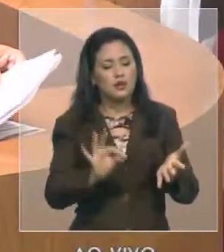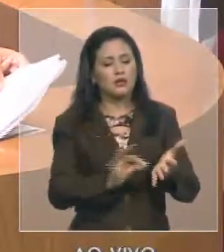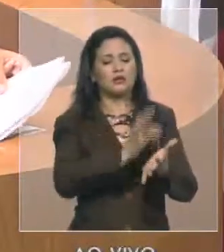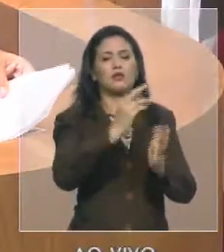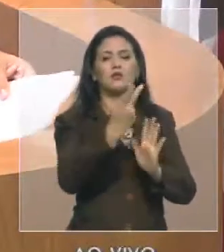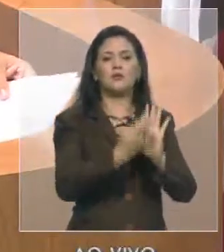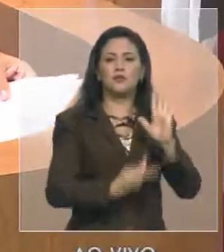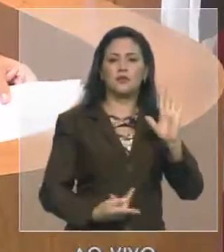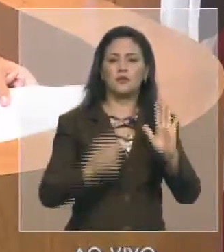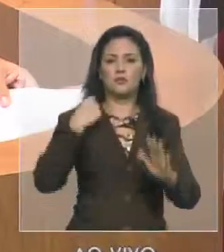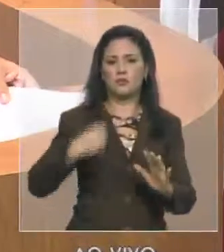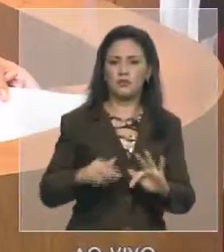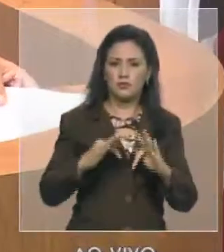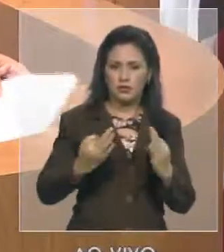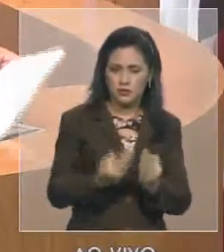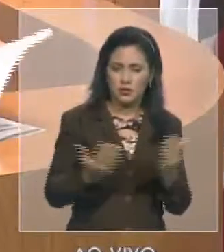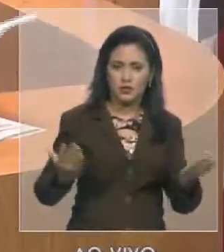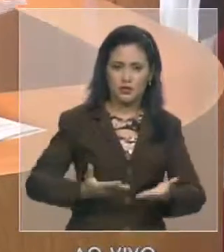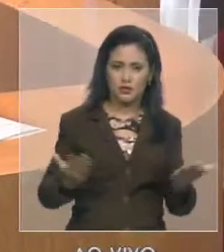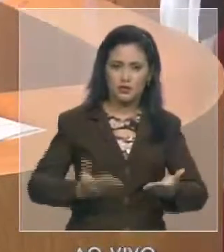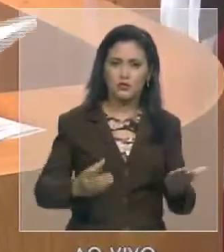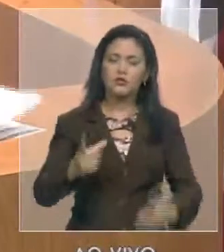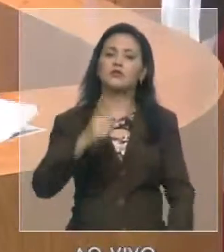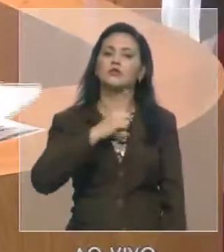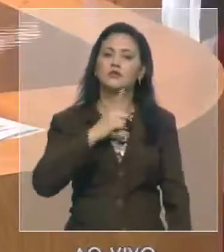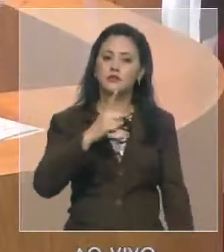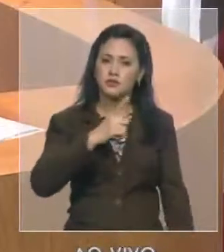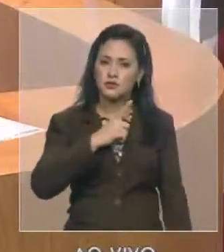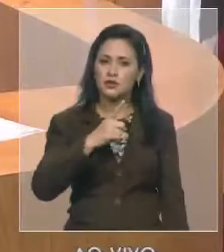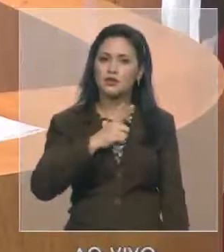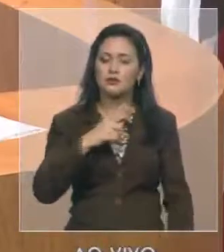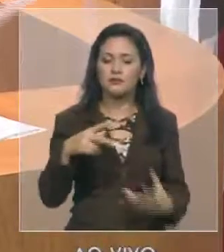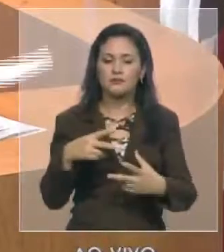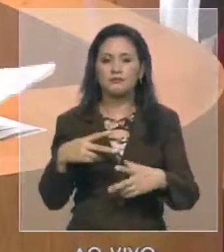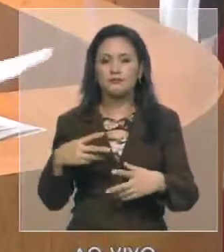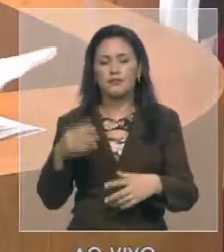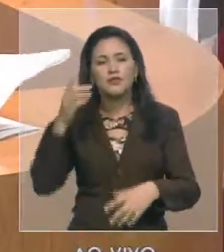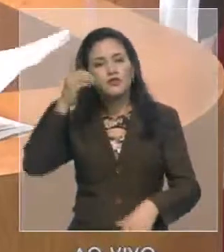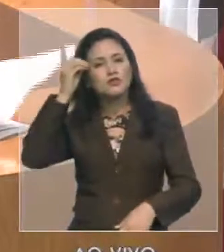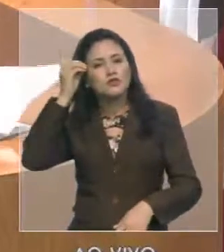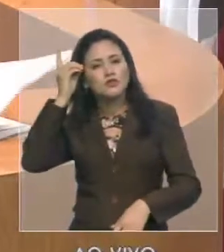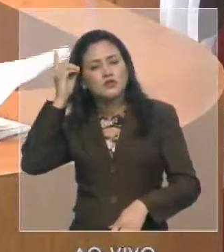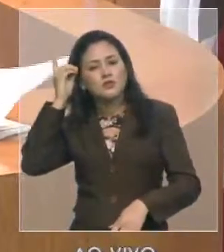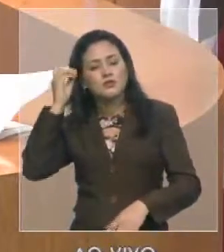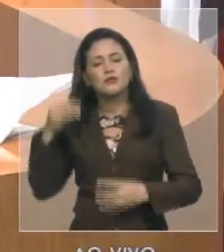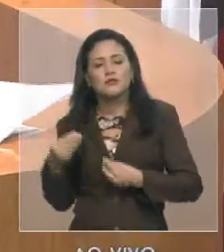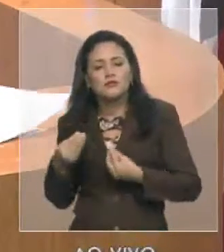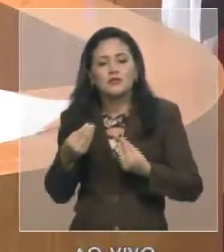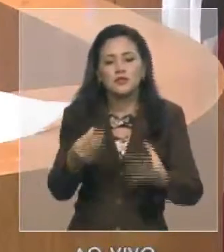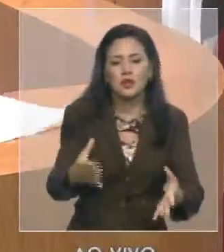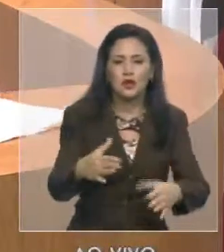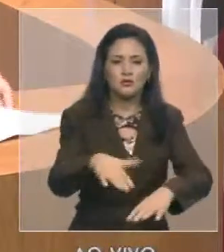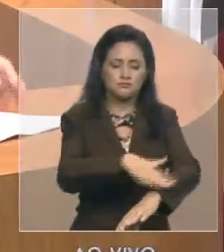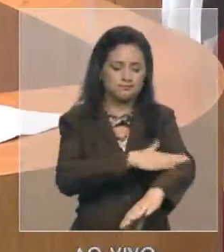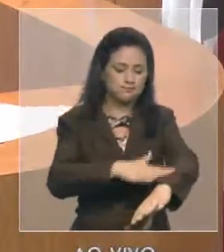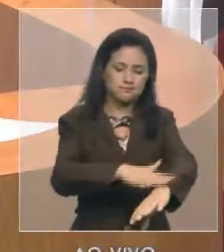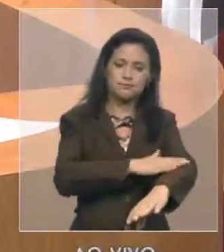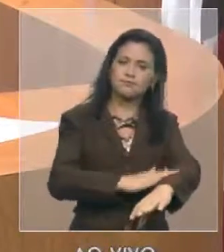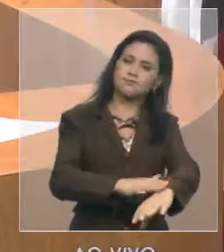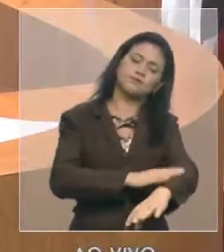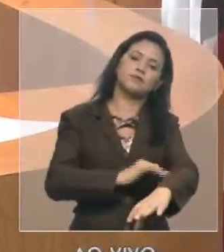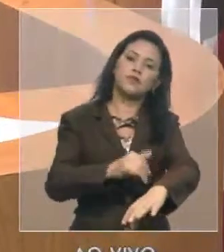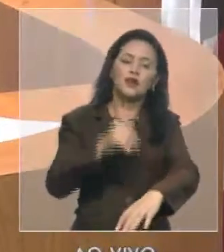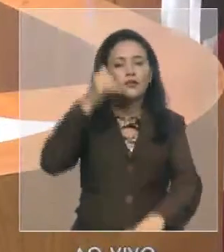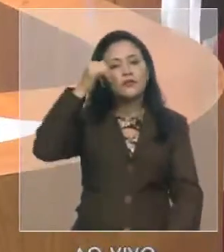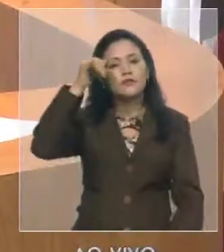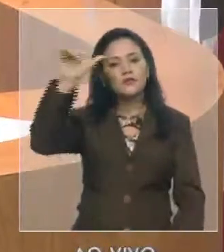O governo do estado do Maranhão aumenta o imposto em cima dos repelentes. Por